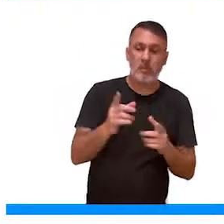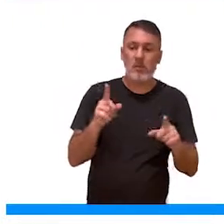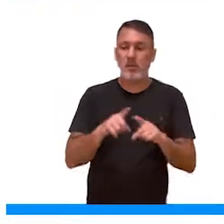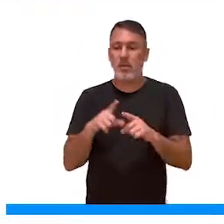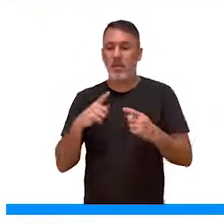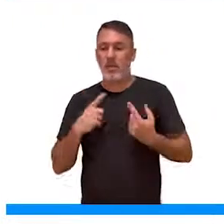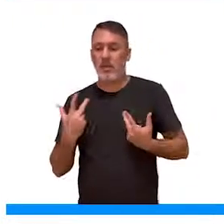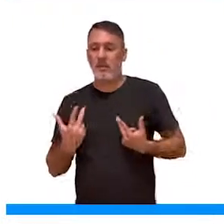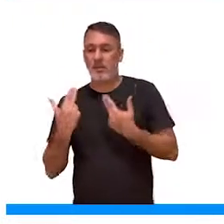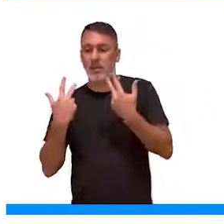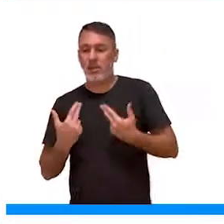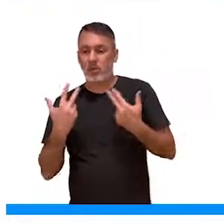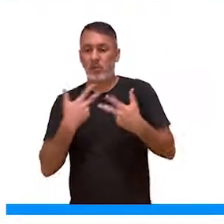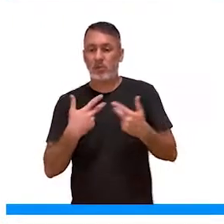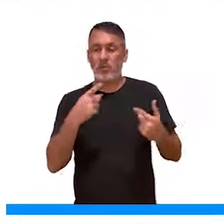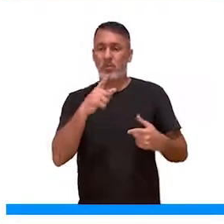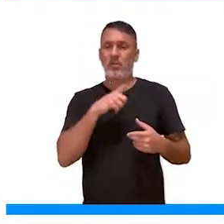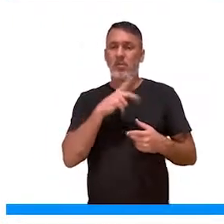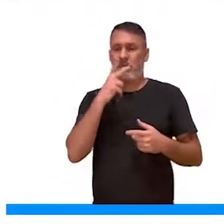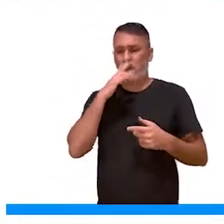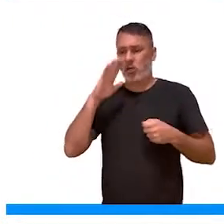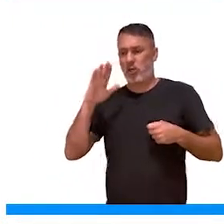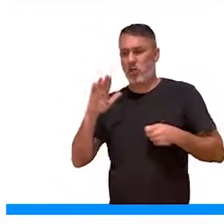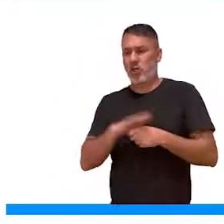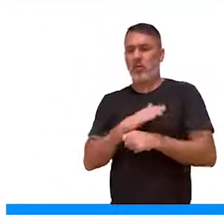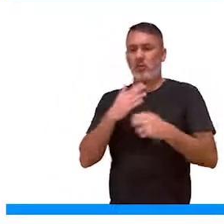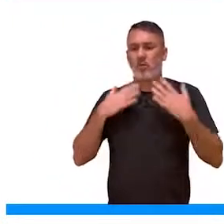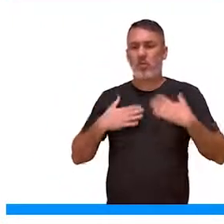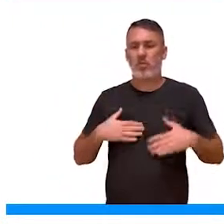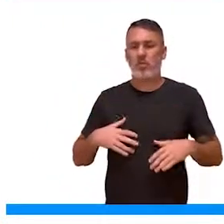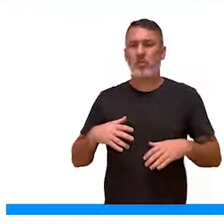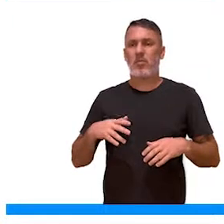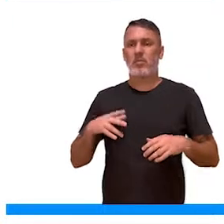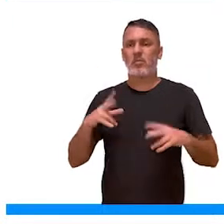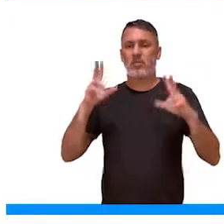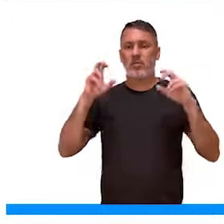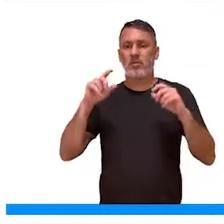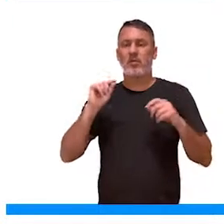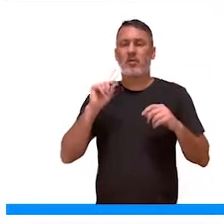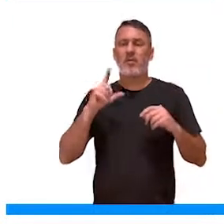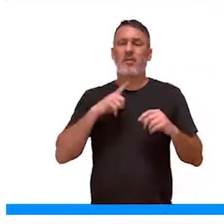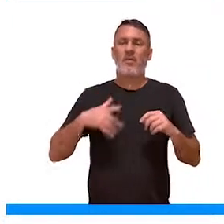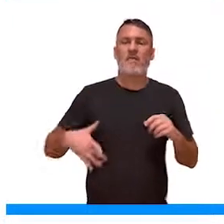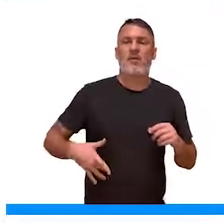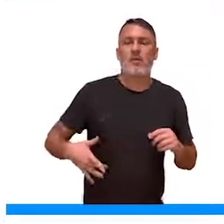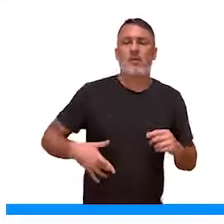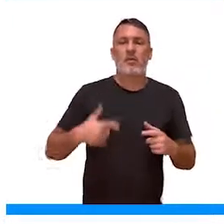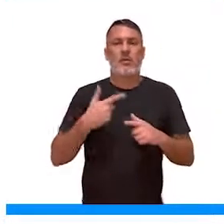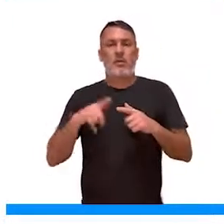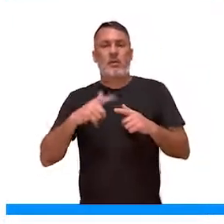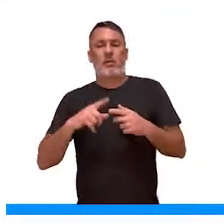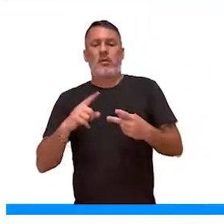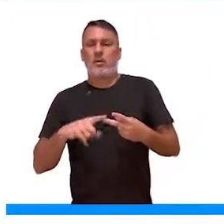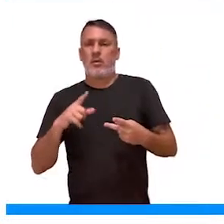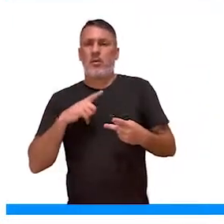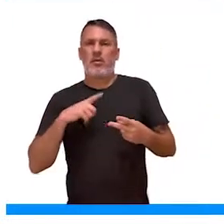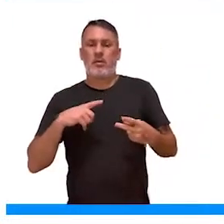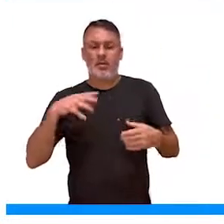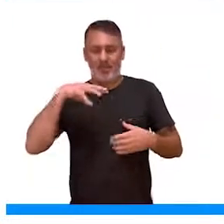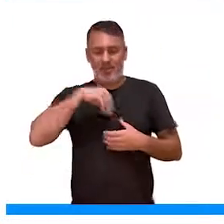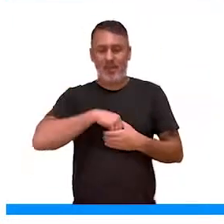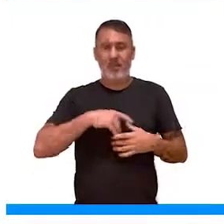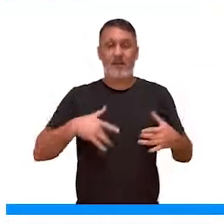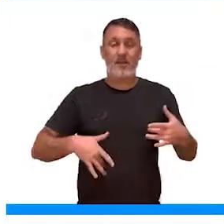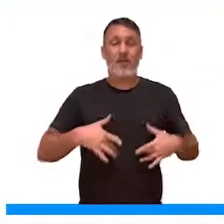ter que ele vai entupir vasos linfáticos, ele se aloja próximo da região porta-hepática do fígado, ele vai